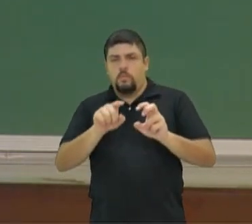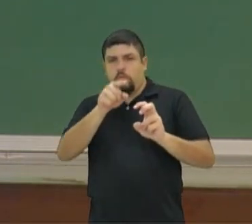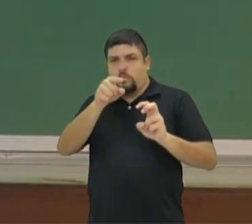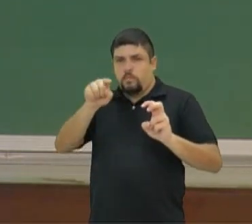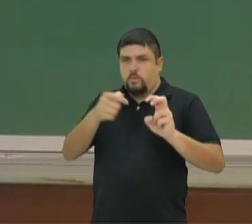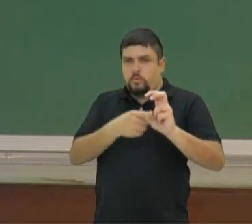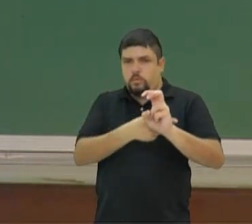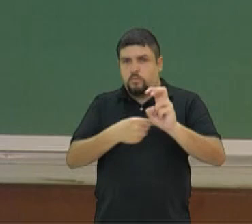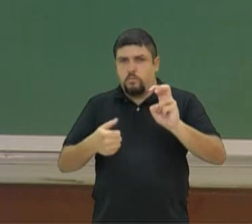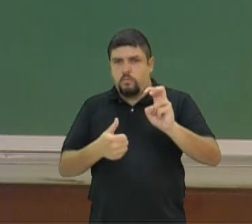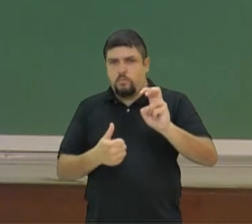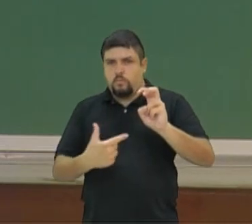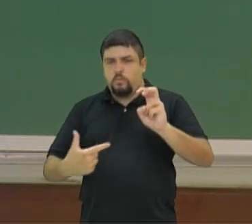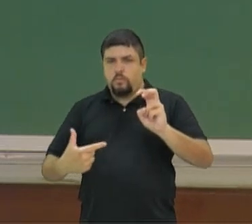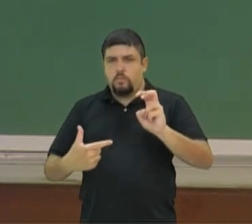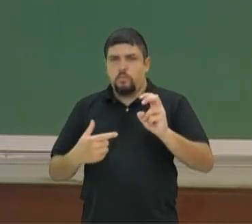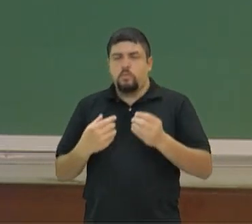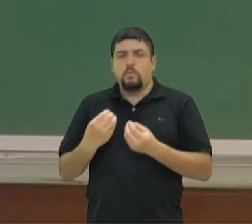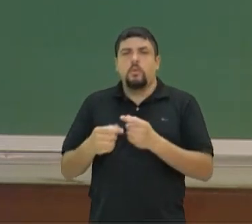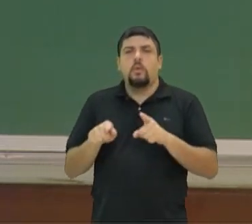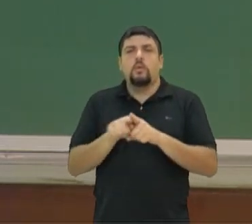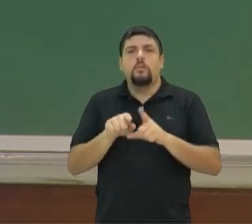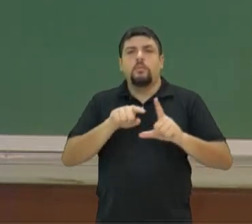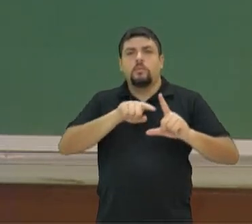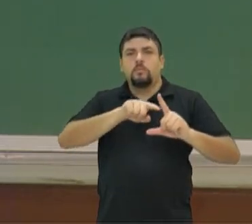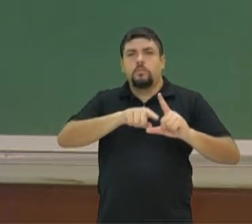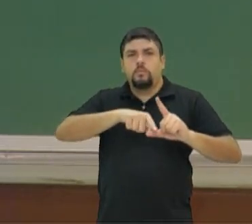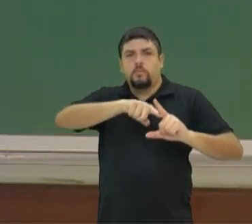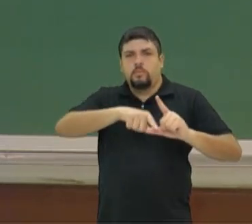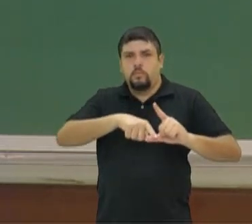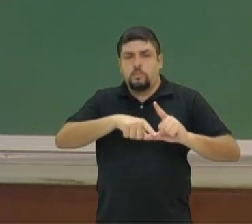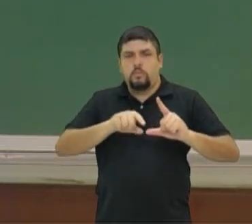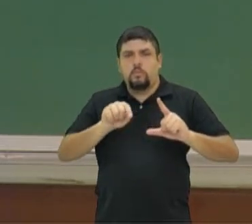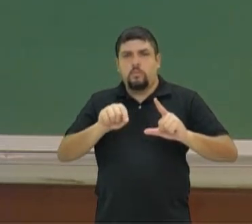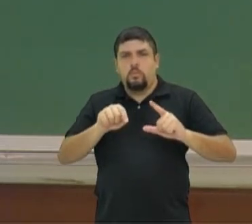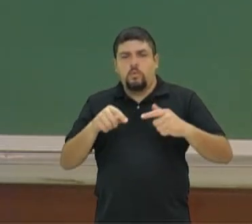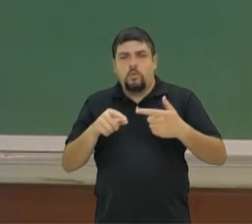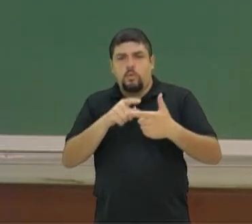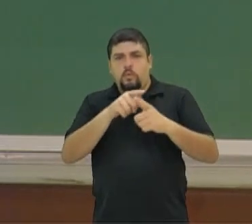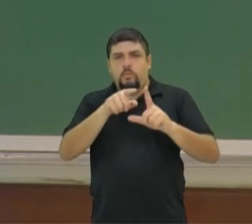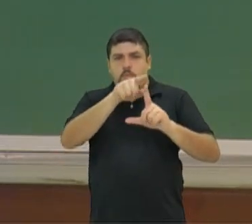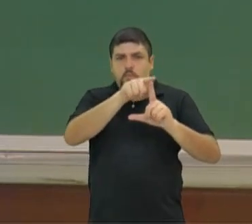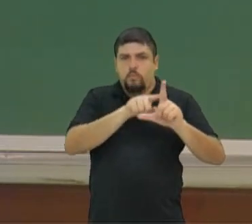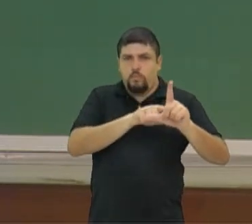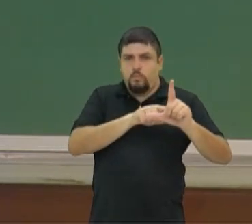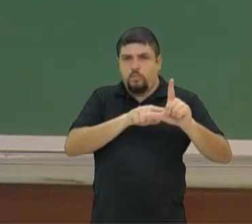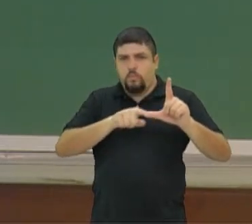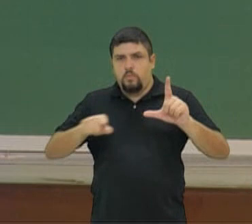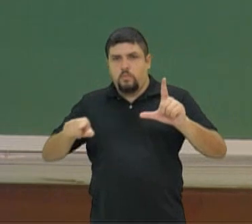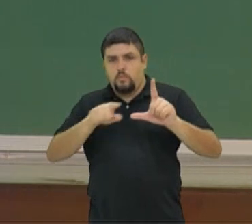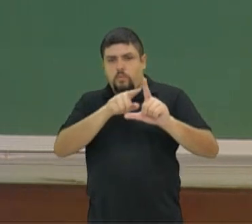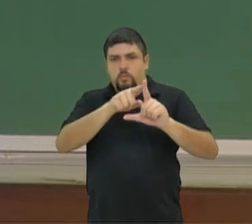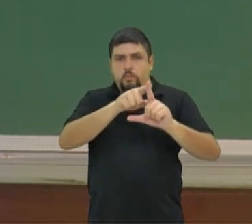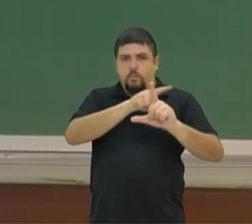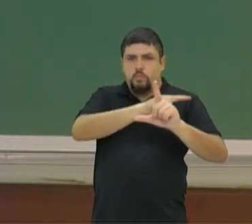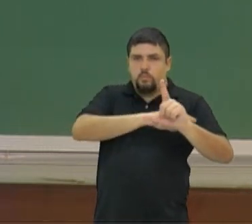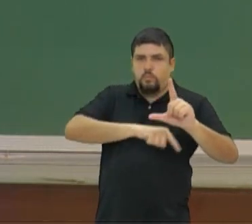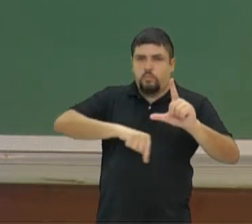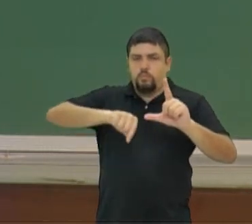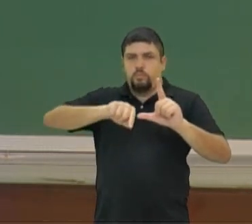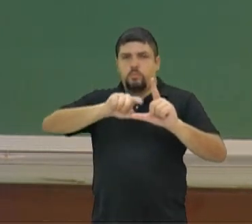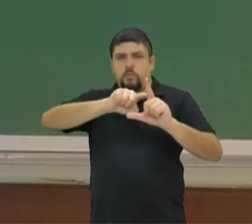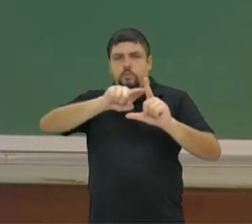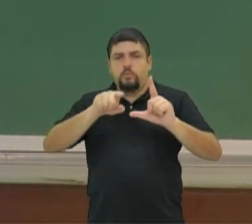do argumento, ou o tamanho do ângulo, entre o eixo real e o nosso